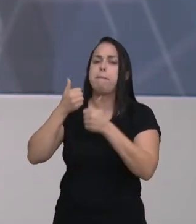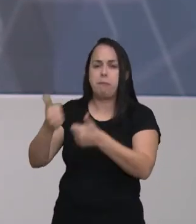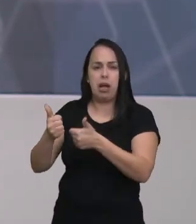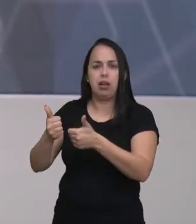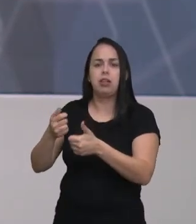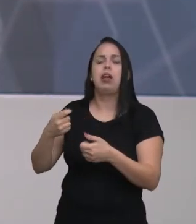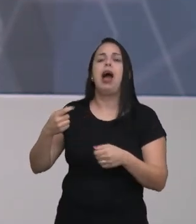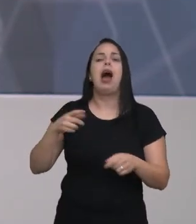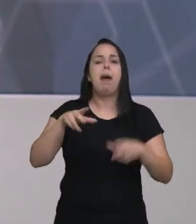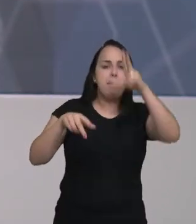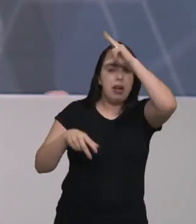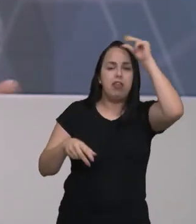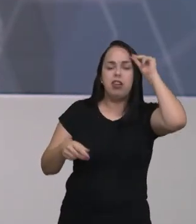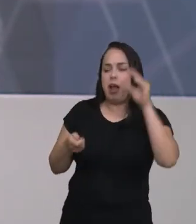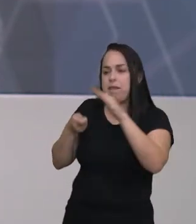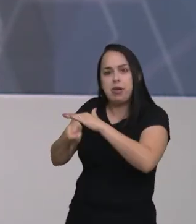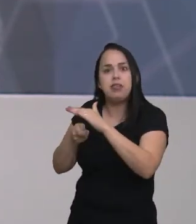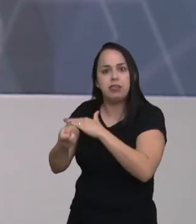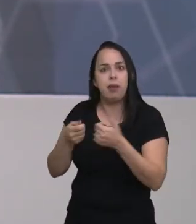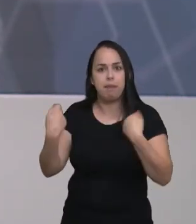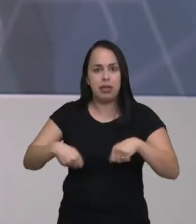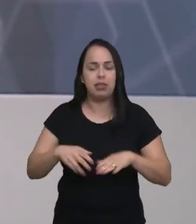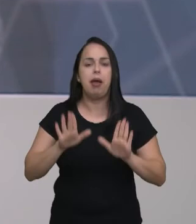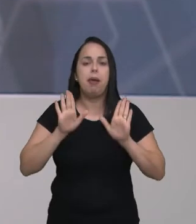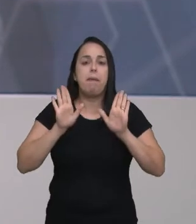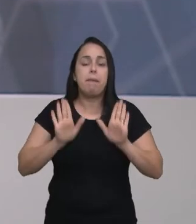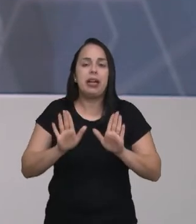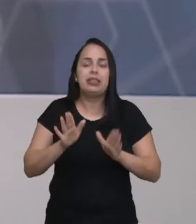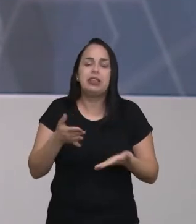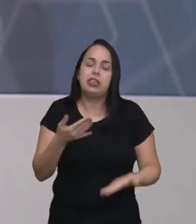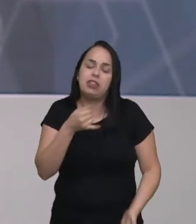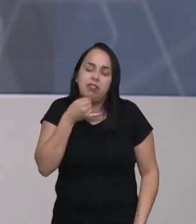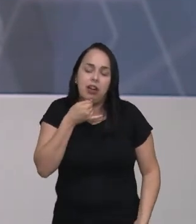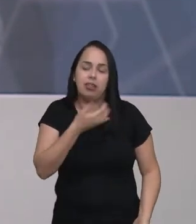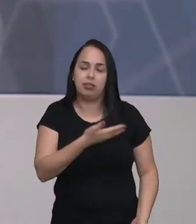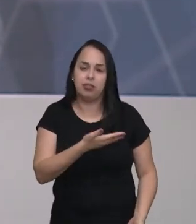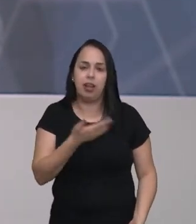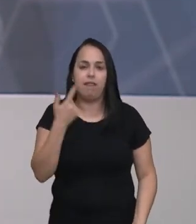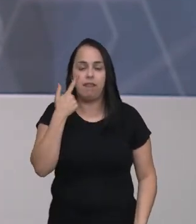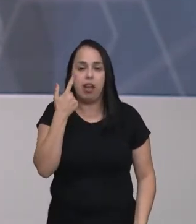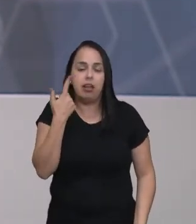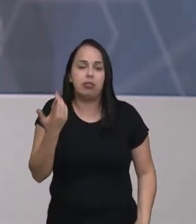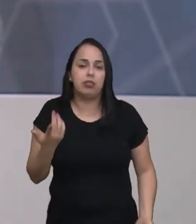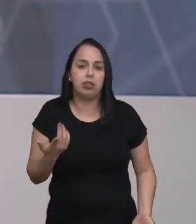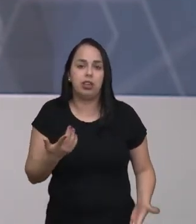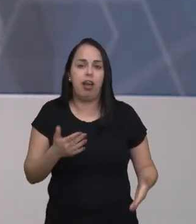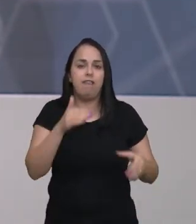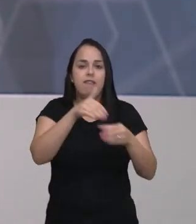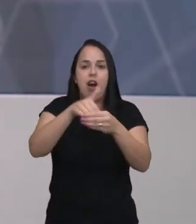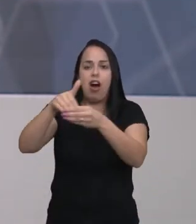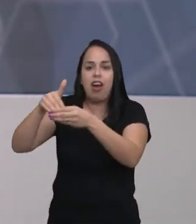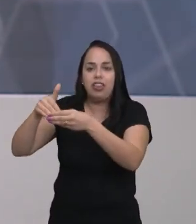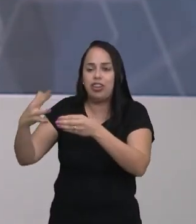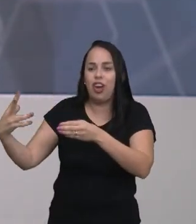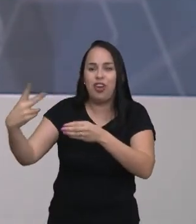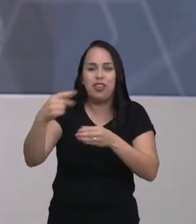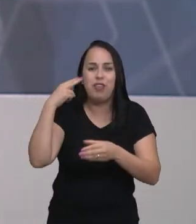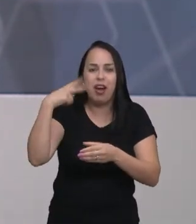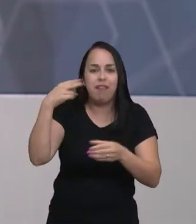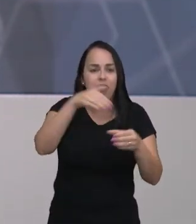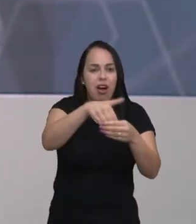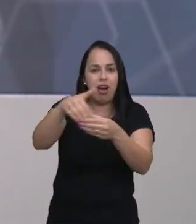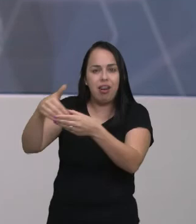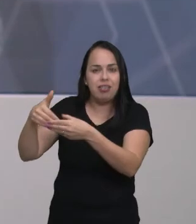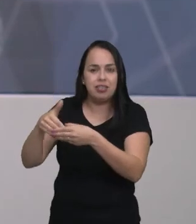mais a prefeitura. Infelizmente, nós estamos aqui vendo essa situação sendo votada por todos os vereadores,